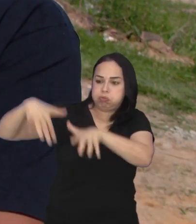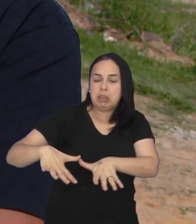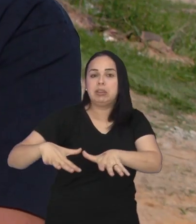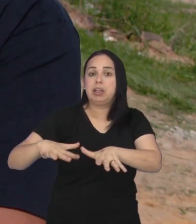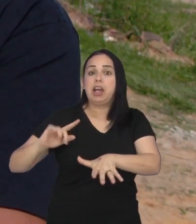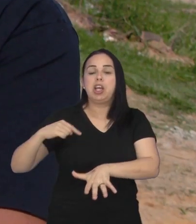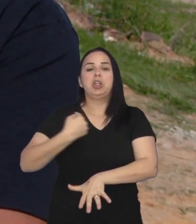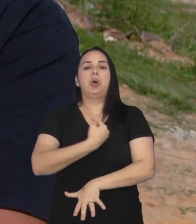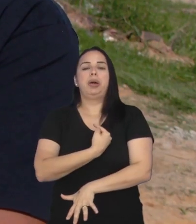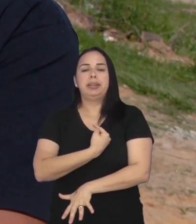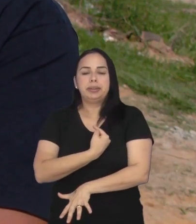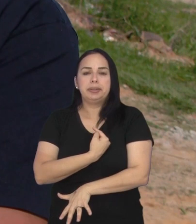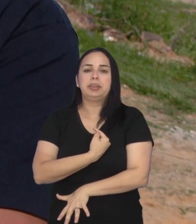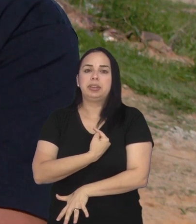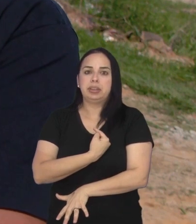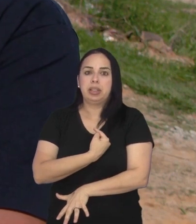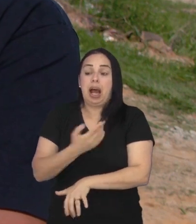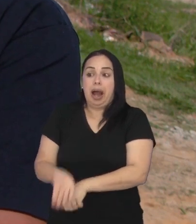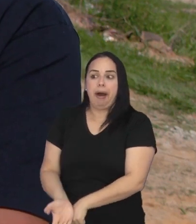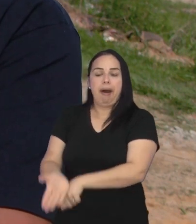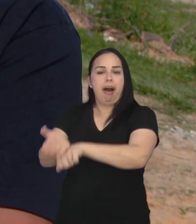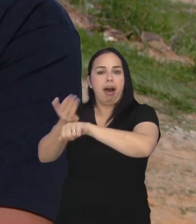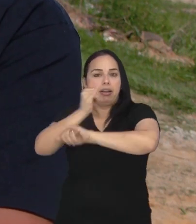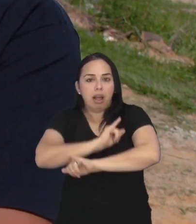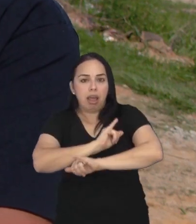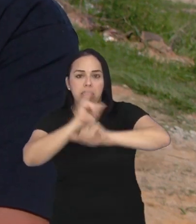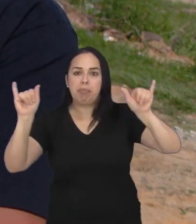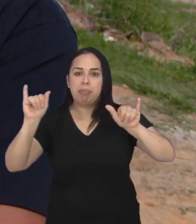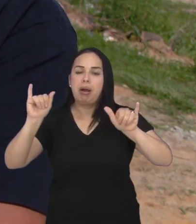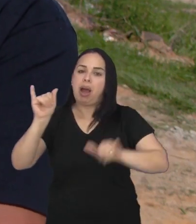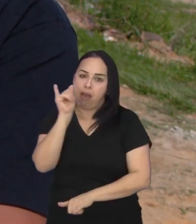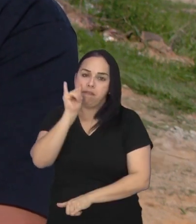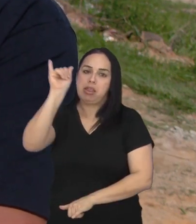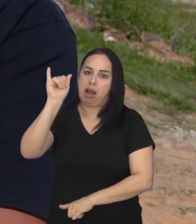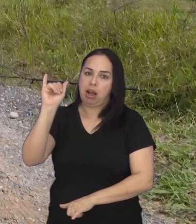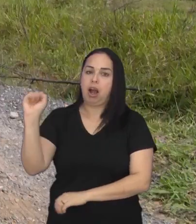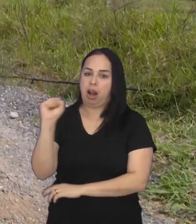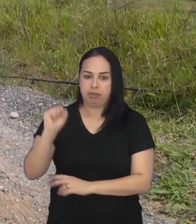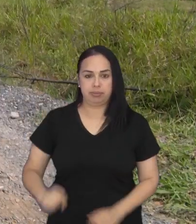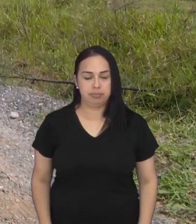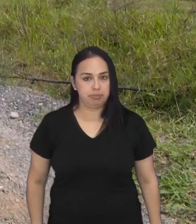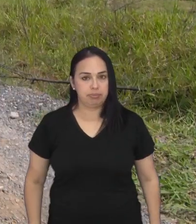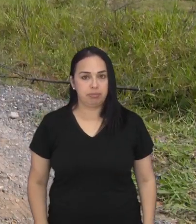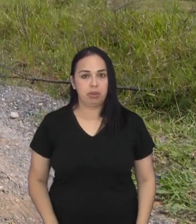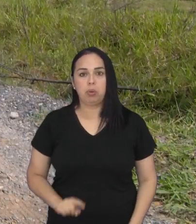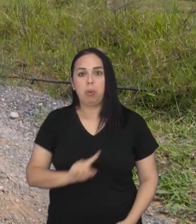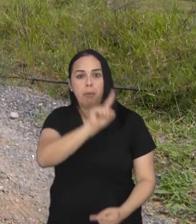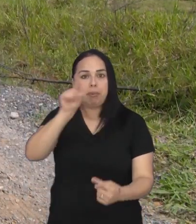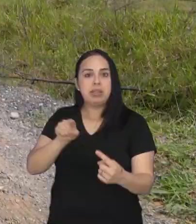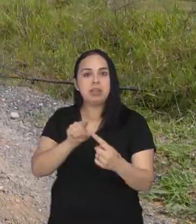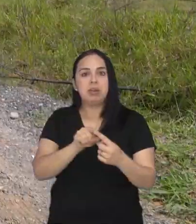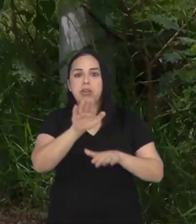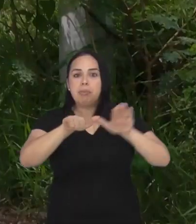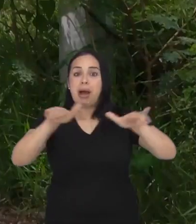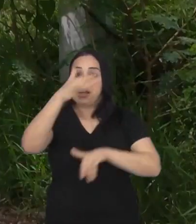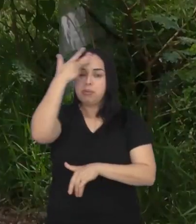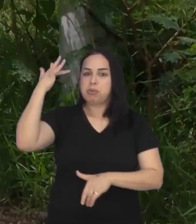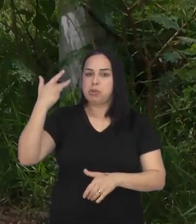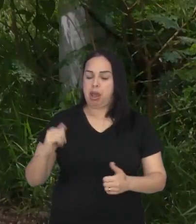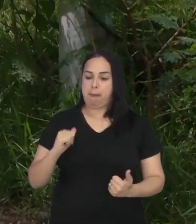reclusão. Um passo importante para coibir esse tipo de atitude que pode levar a consequências sérias para toda a vida. O Pedro é aluno